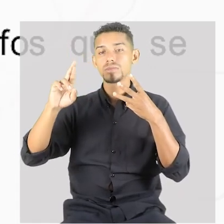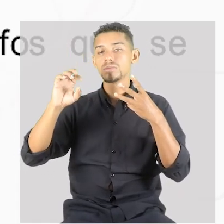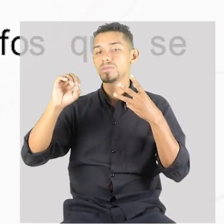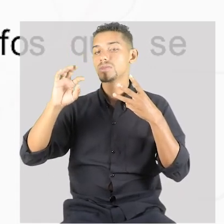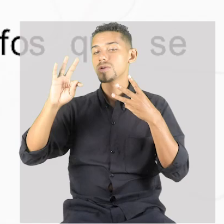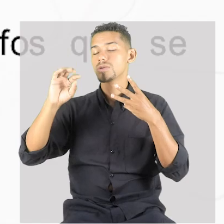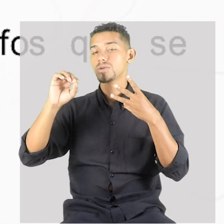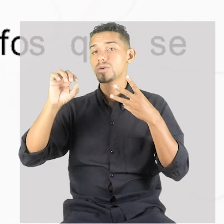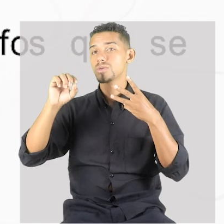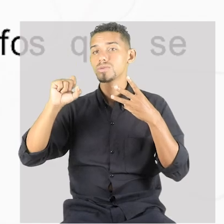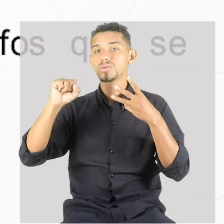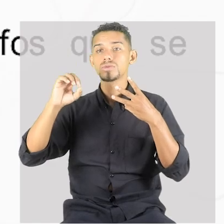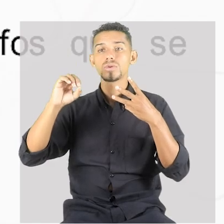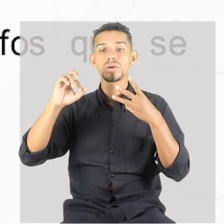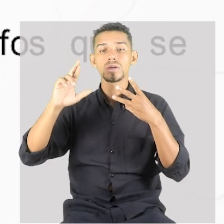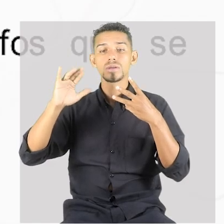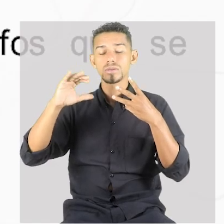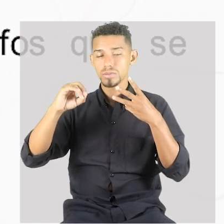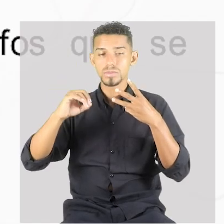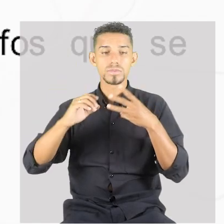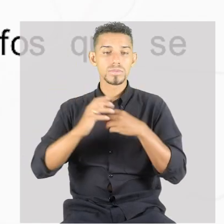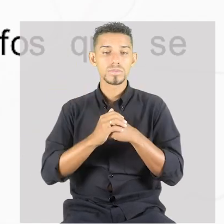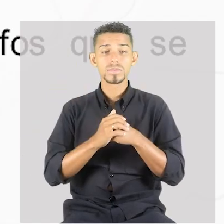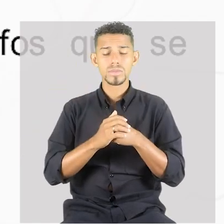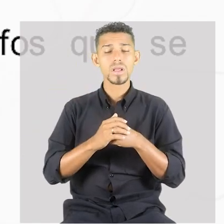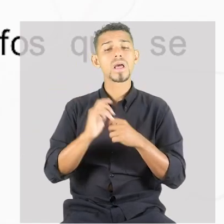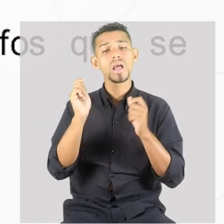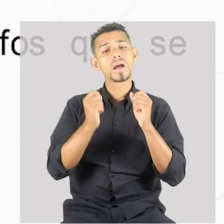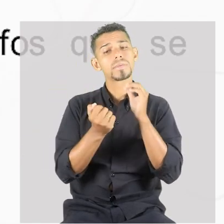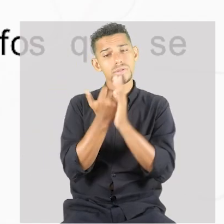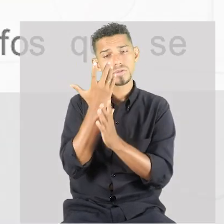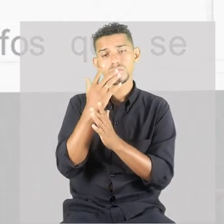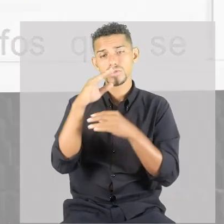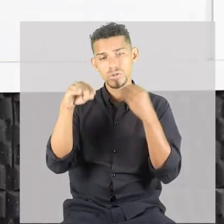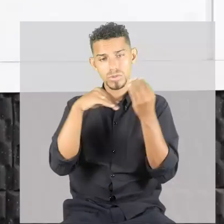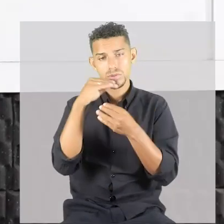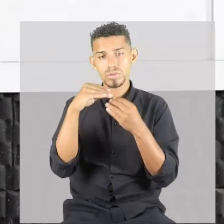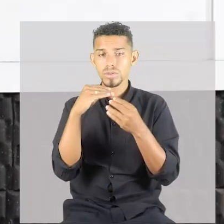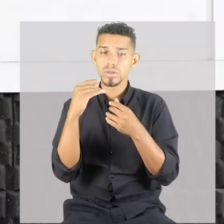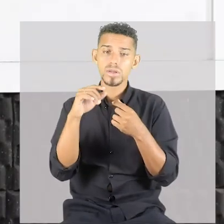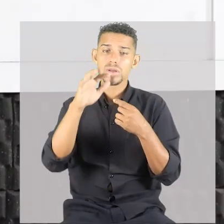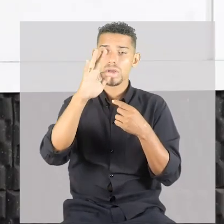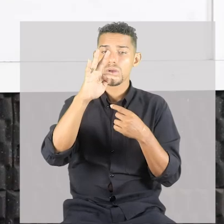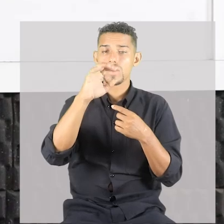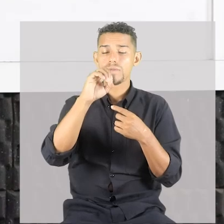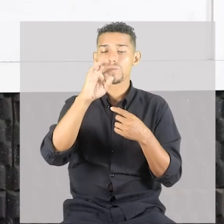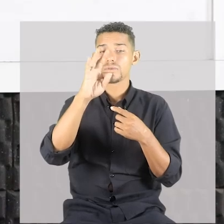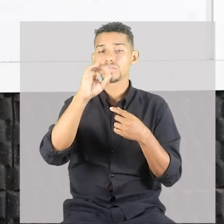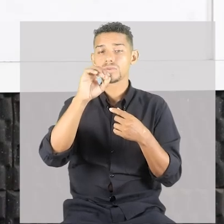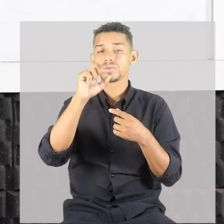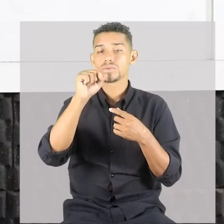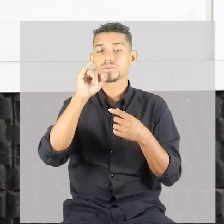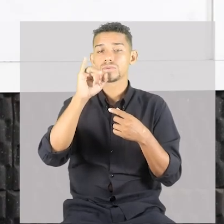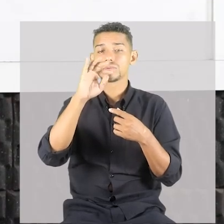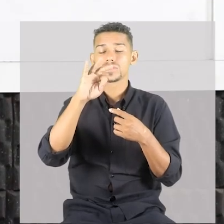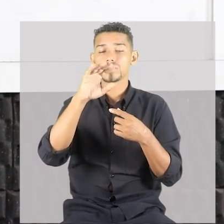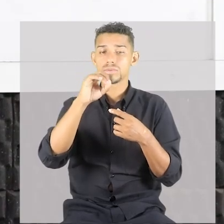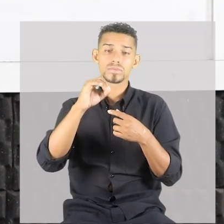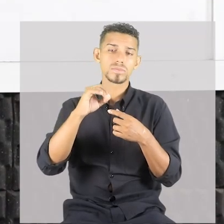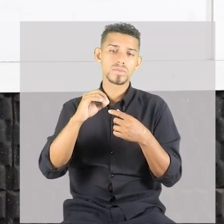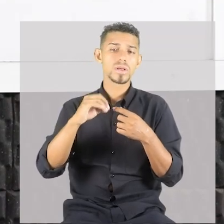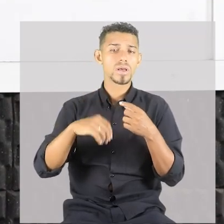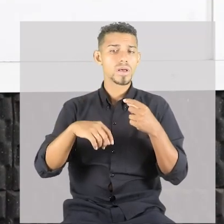lá. Letra A. São capazes de produzir substâncias orgânicas por meio de fotossíntese ou quimiossíntese. Aí eu pergunto para vocês, protozoário